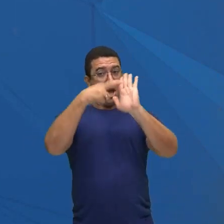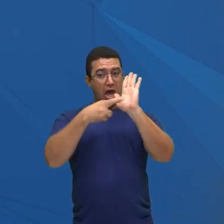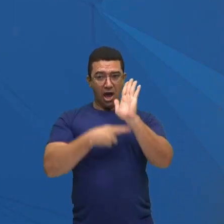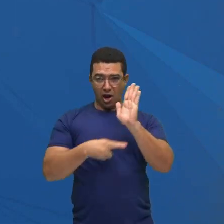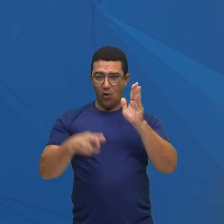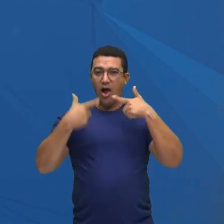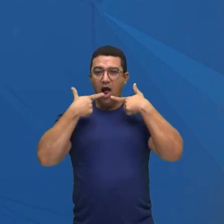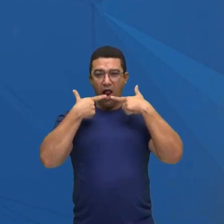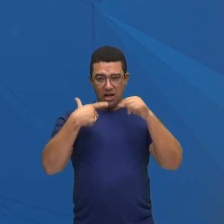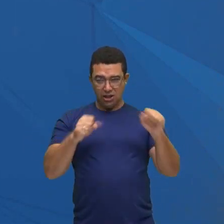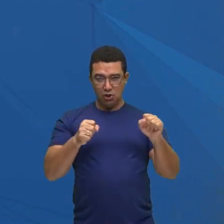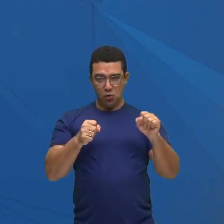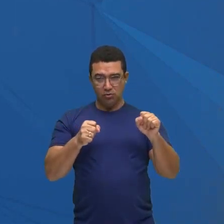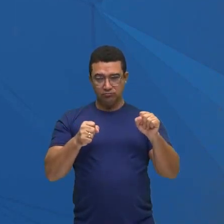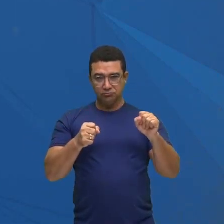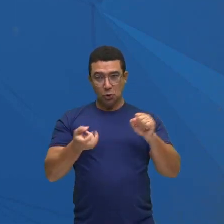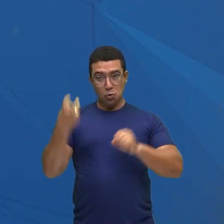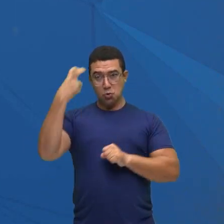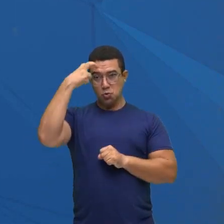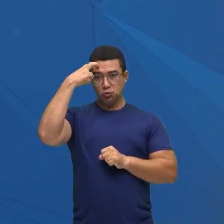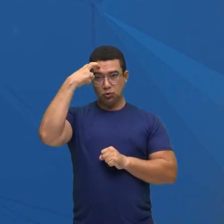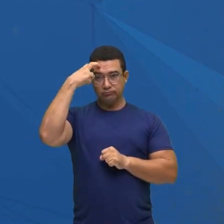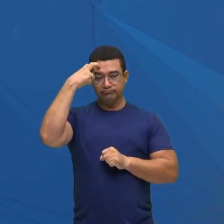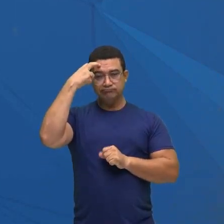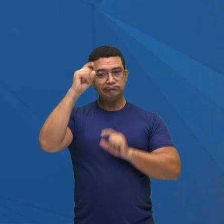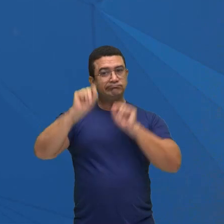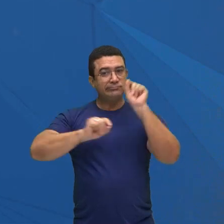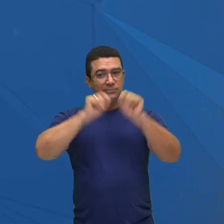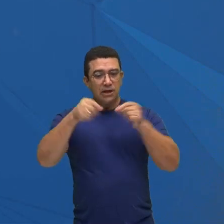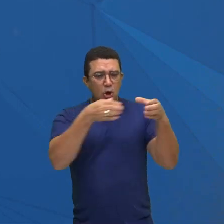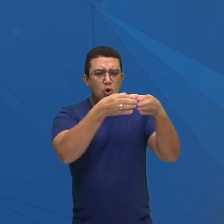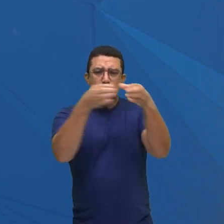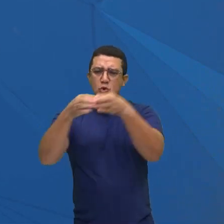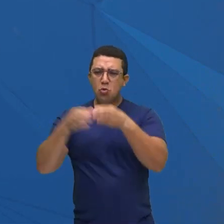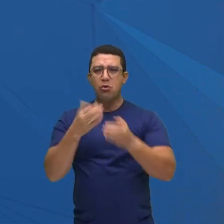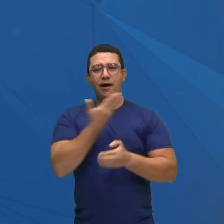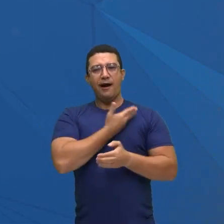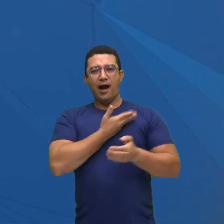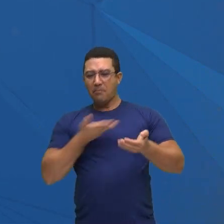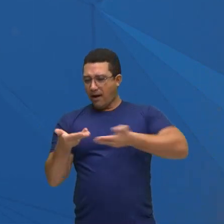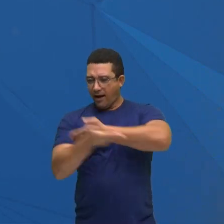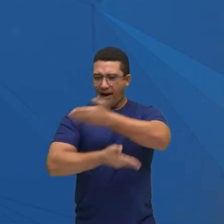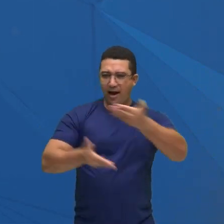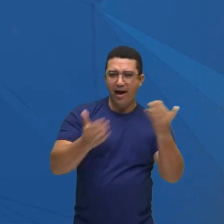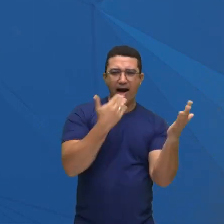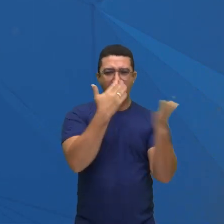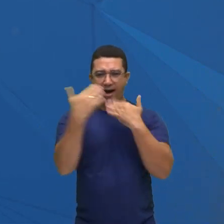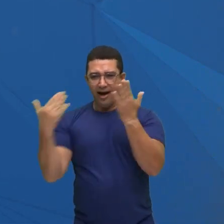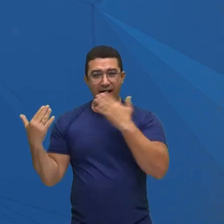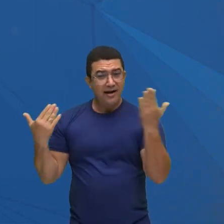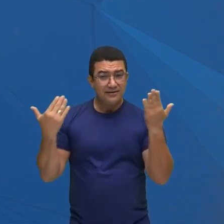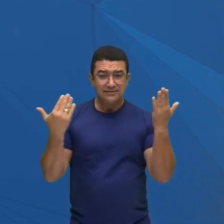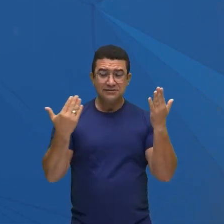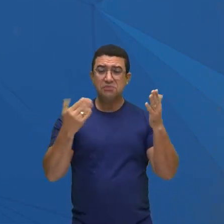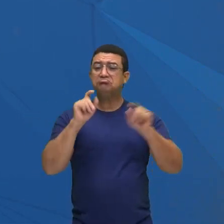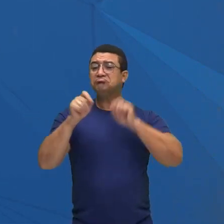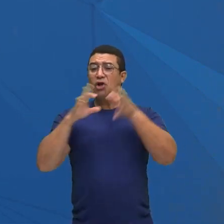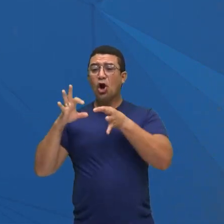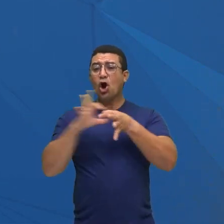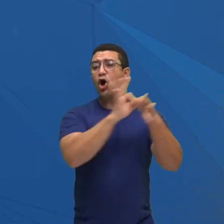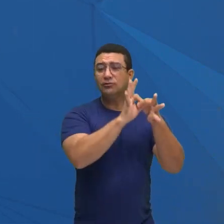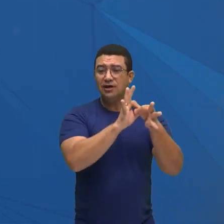língua. Mas quando no dia a dia a gente está entre grupos de amigos, falando de uma maneira mais informal, a gente traz um contexto